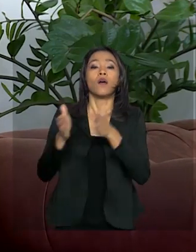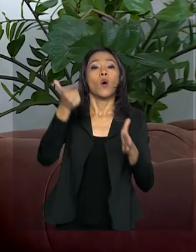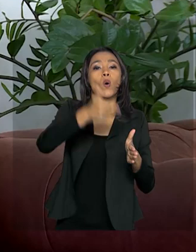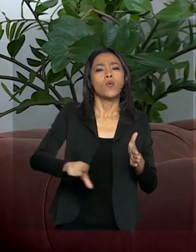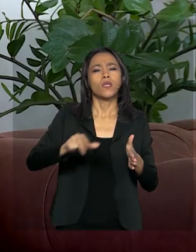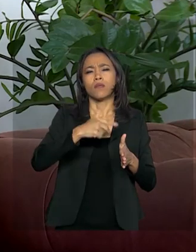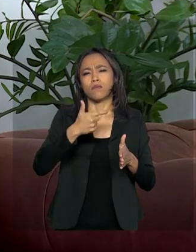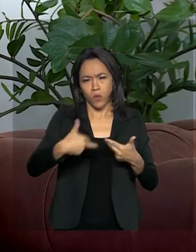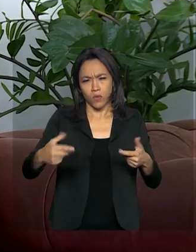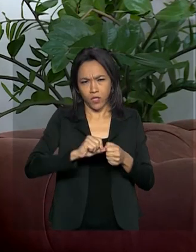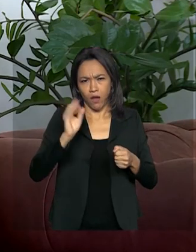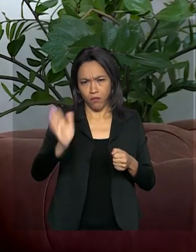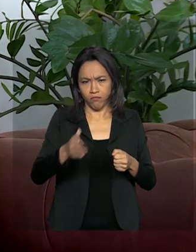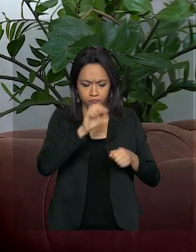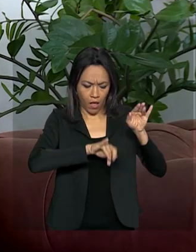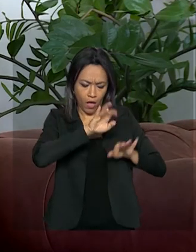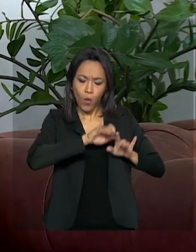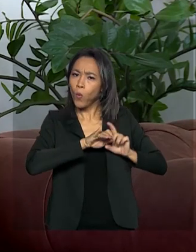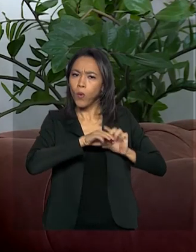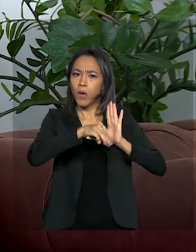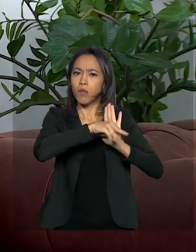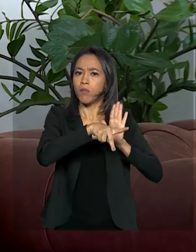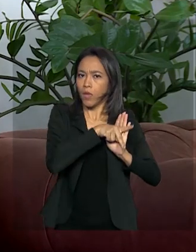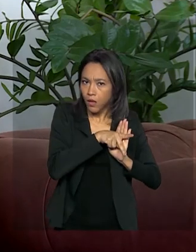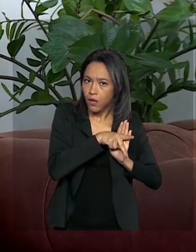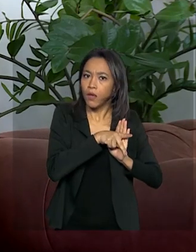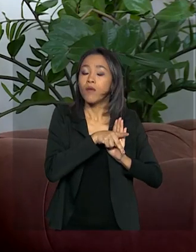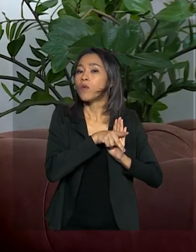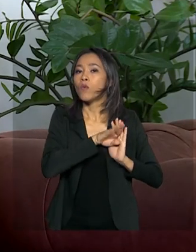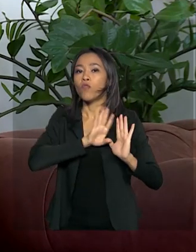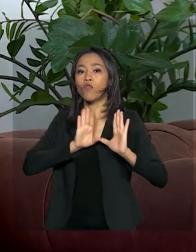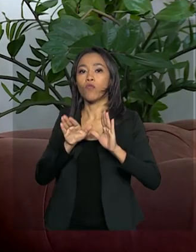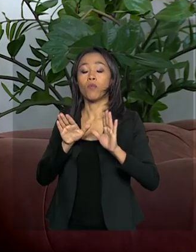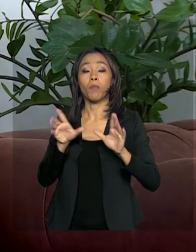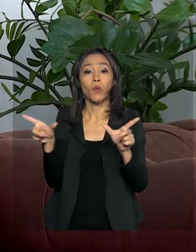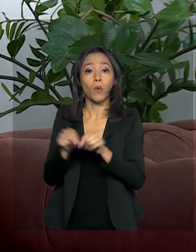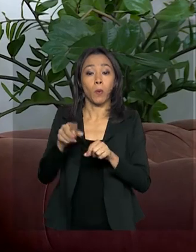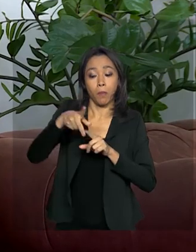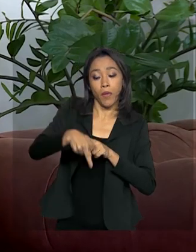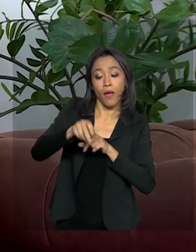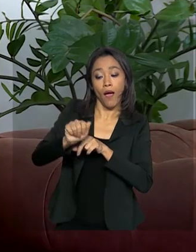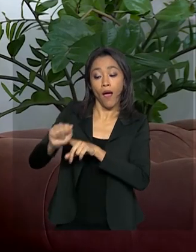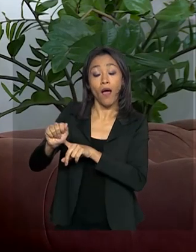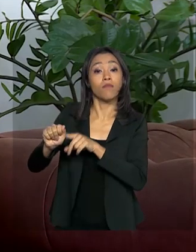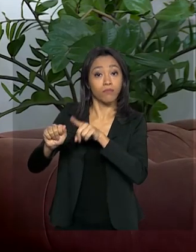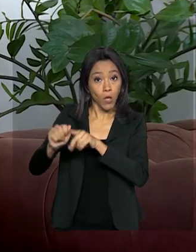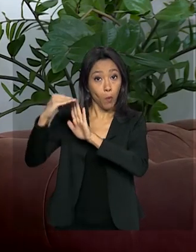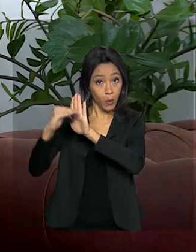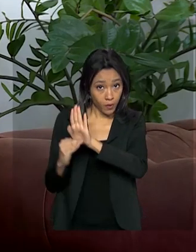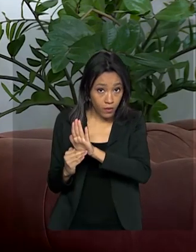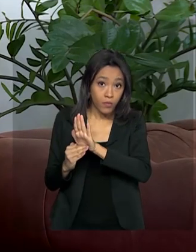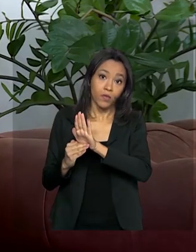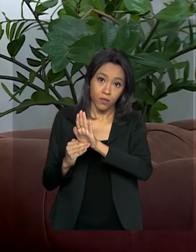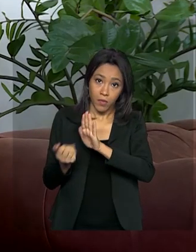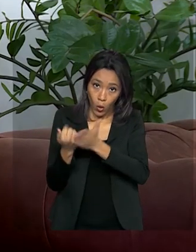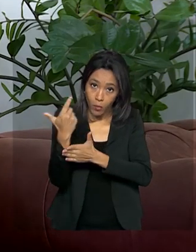editada e uma medida provisória para o pa que é o programa de aquisição de alimentos e isso vai